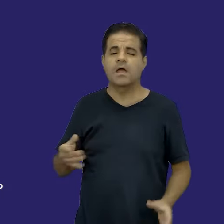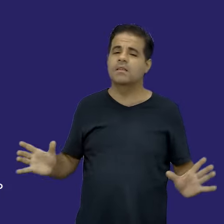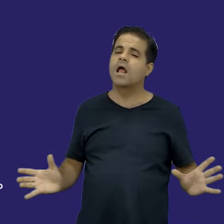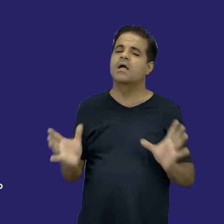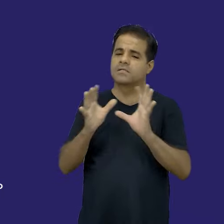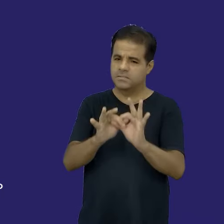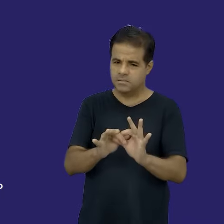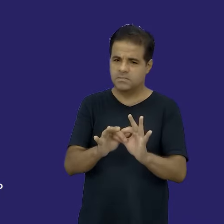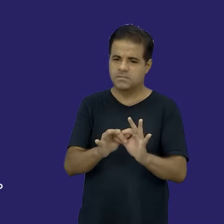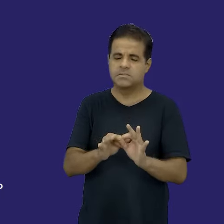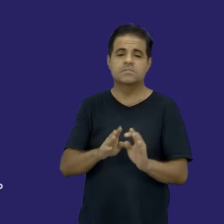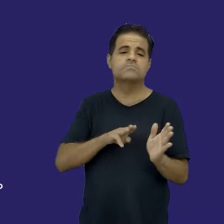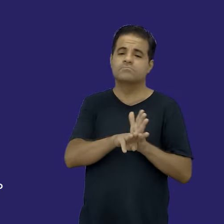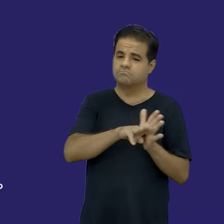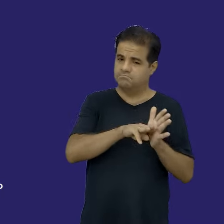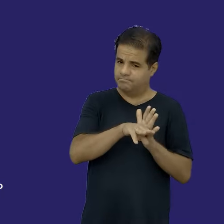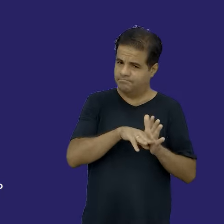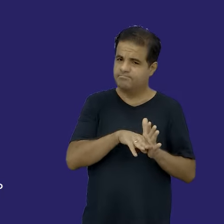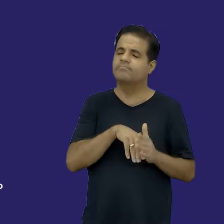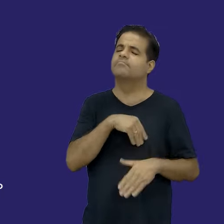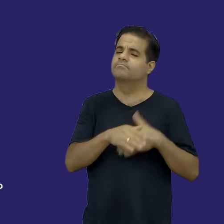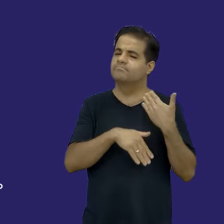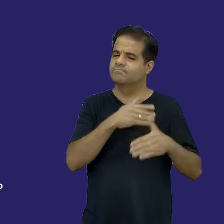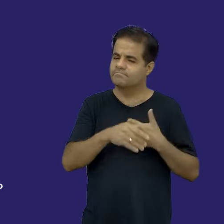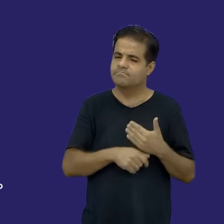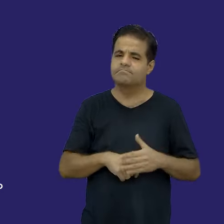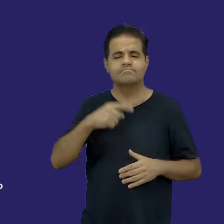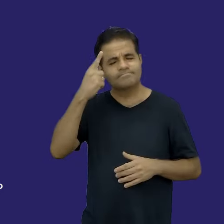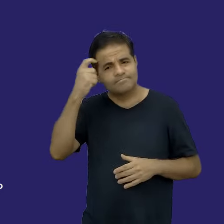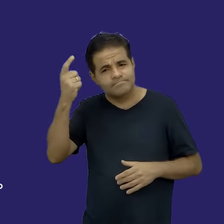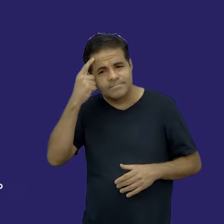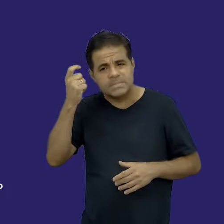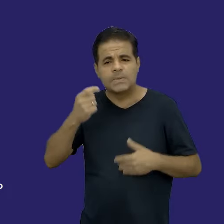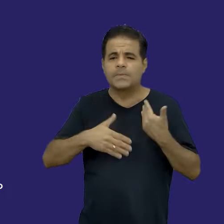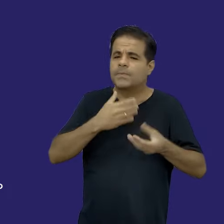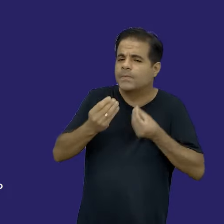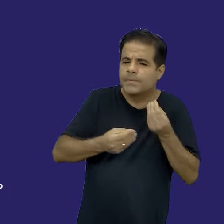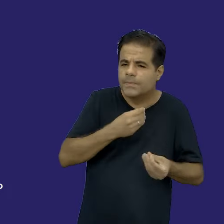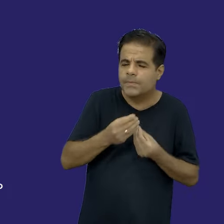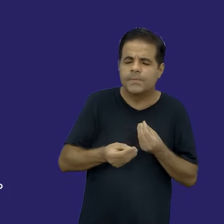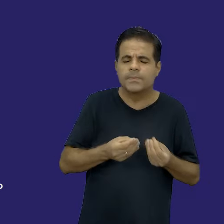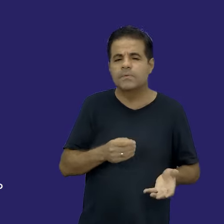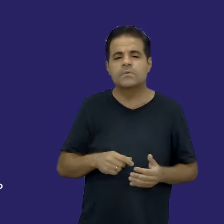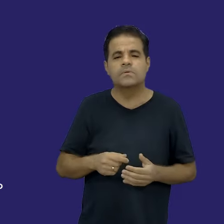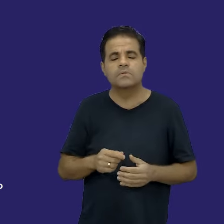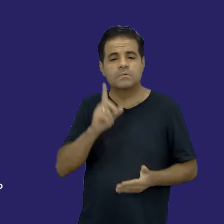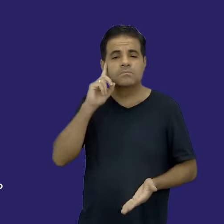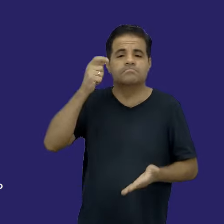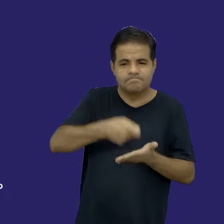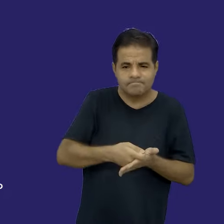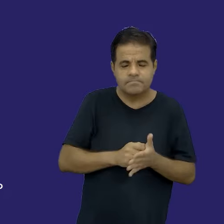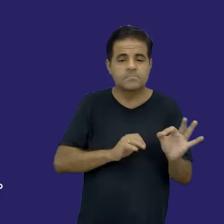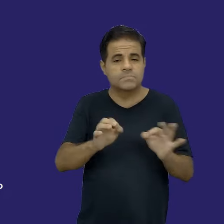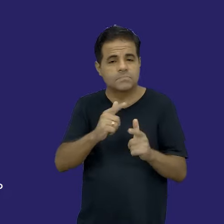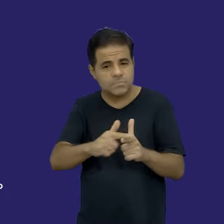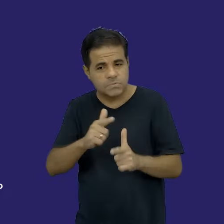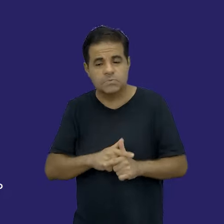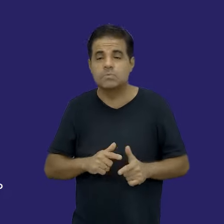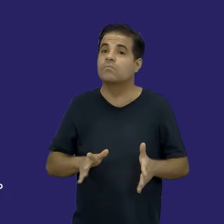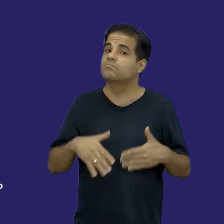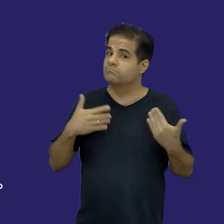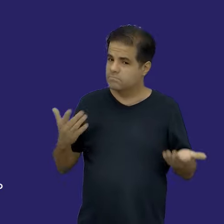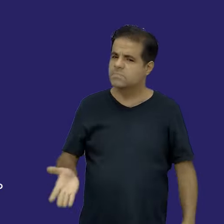interligado ali com a metodologia, com as ideias, né, que estão por trás da resolução do problema, o